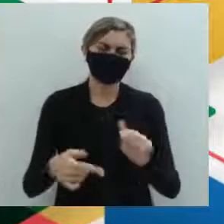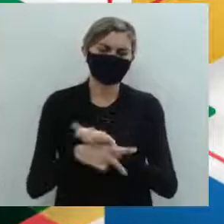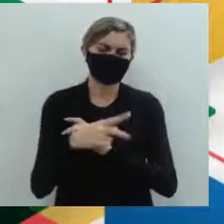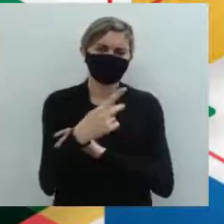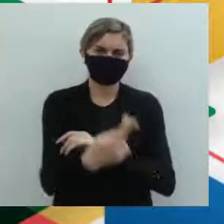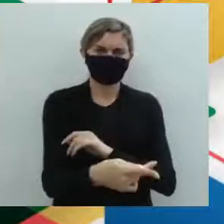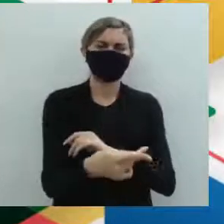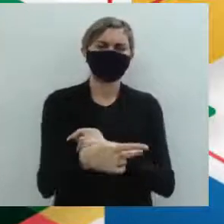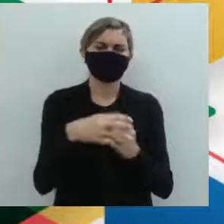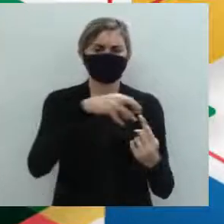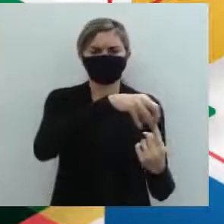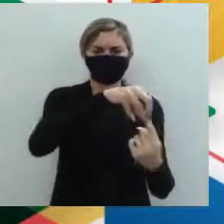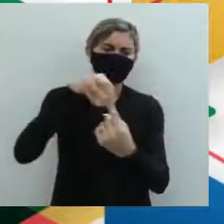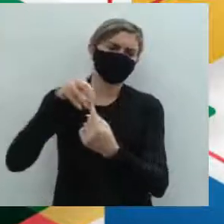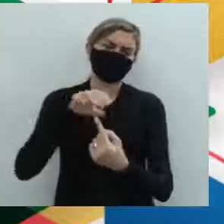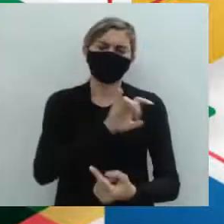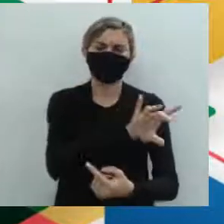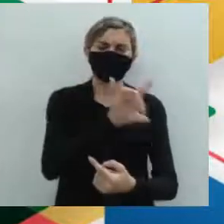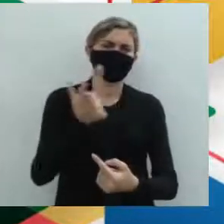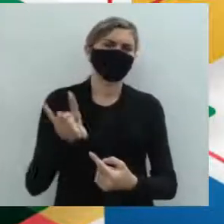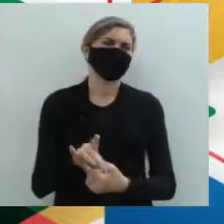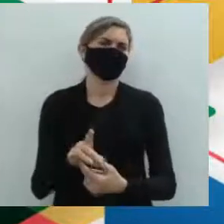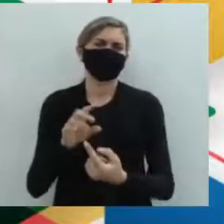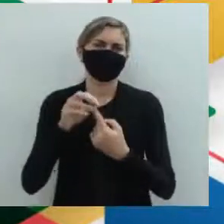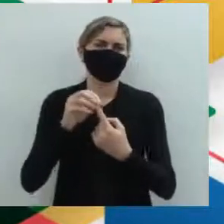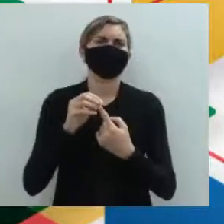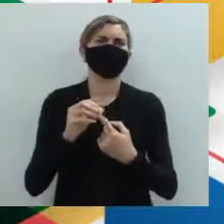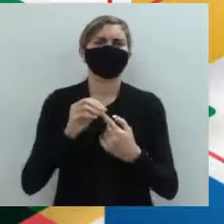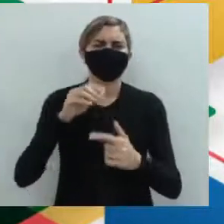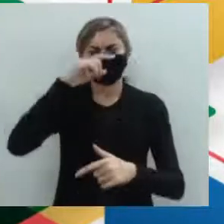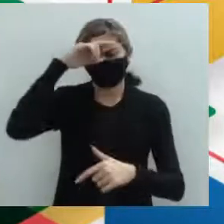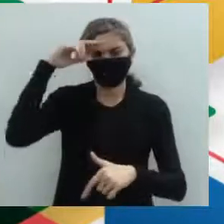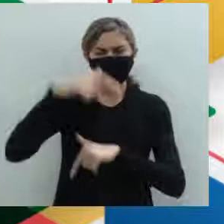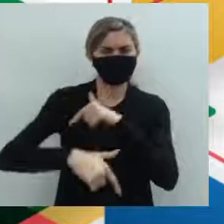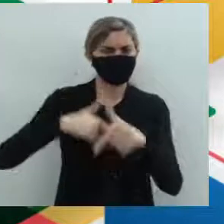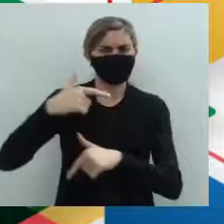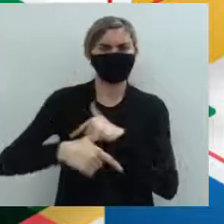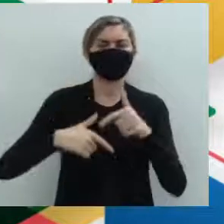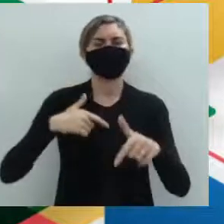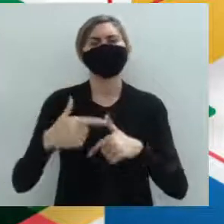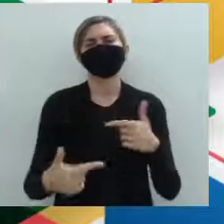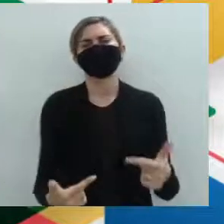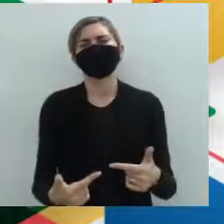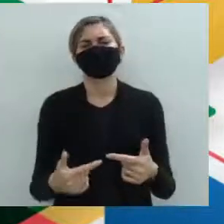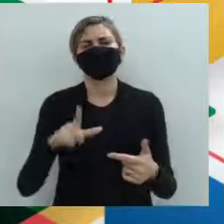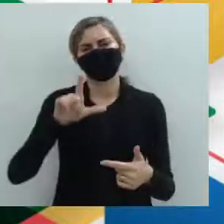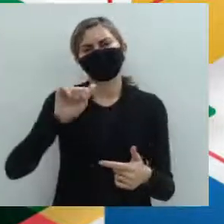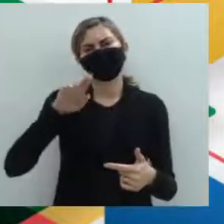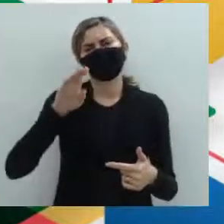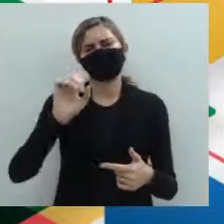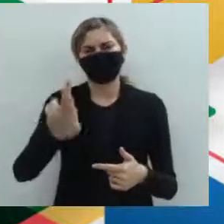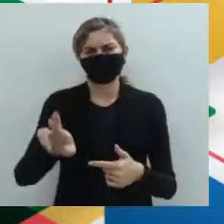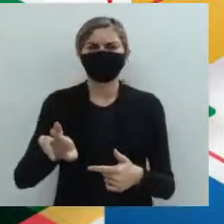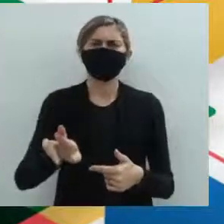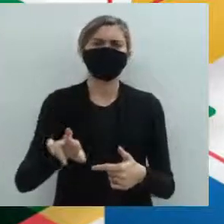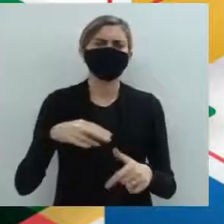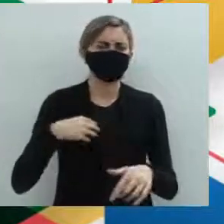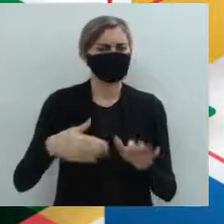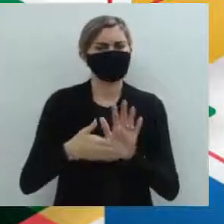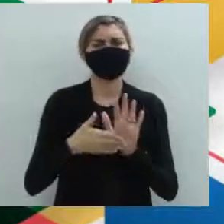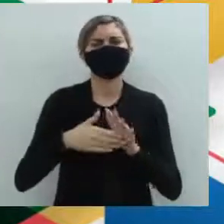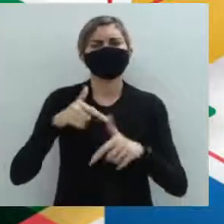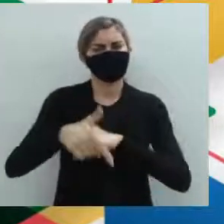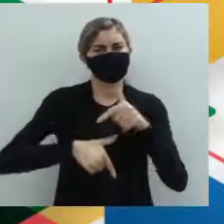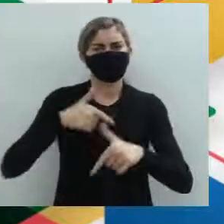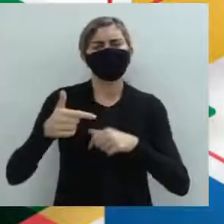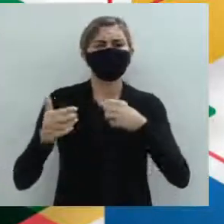respeito à individualidade de cada ser. Uma vai ser o labor e outra vai ser o trabalho. O labor, ele trata de